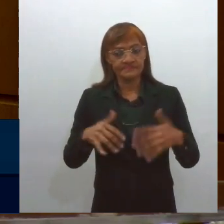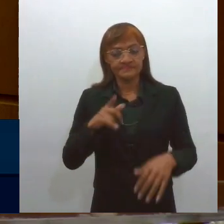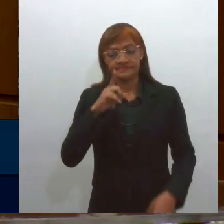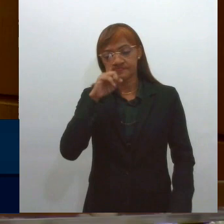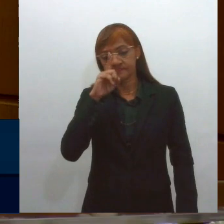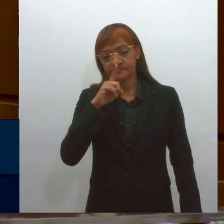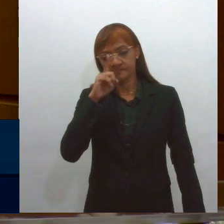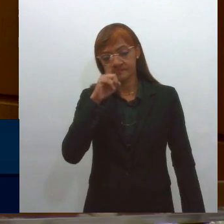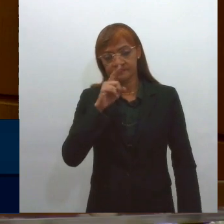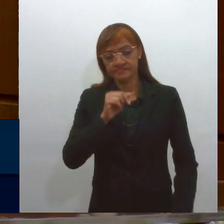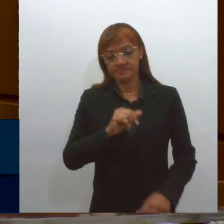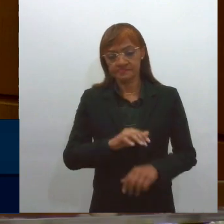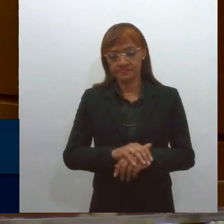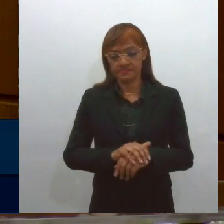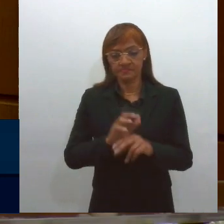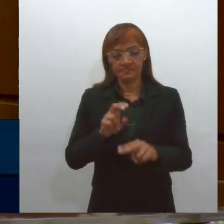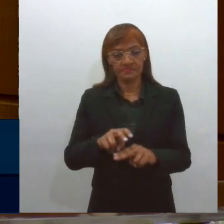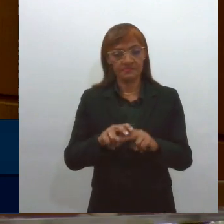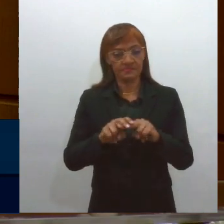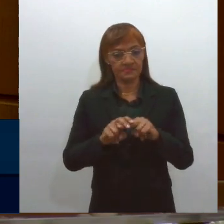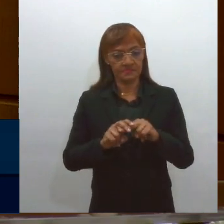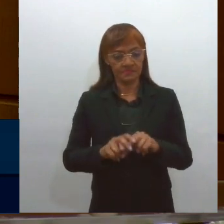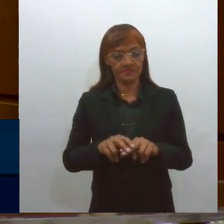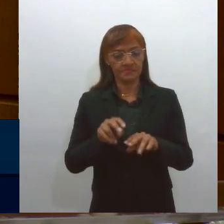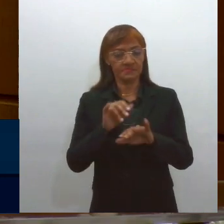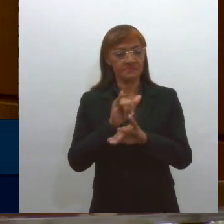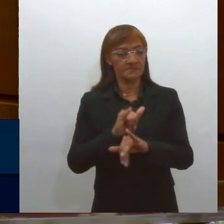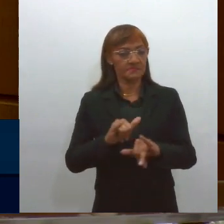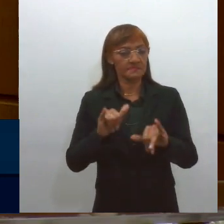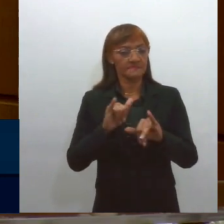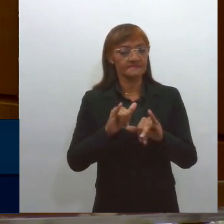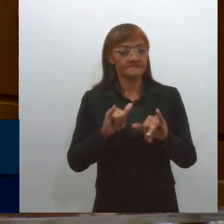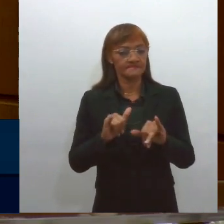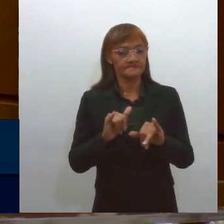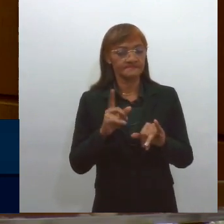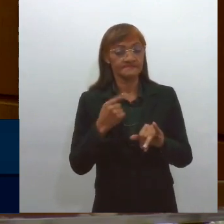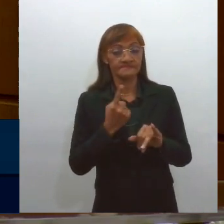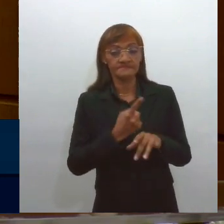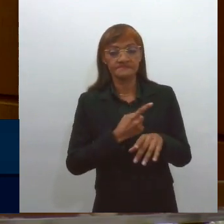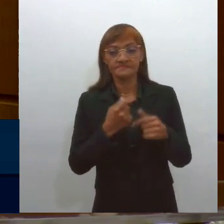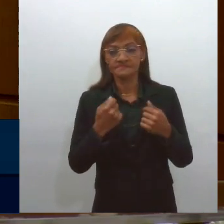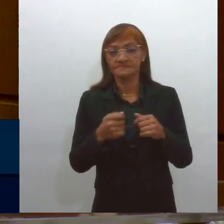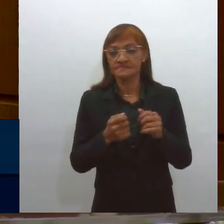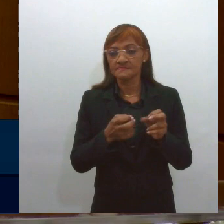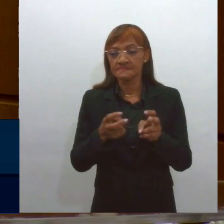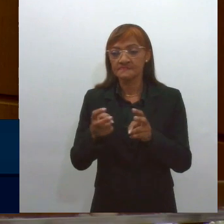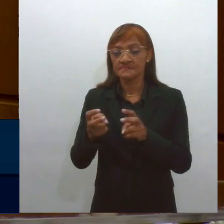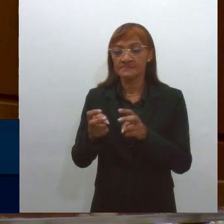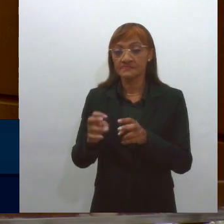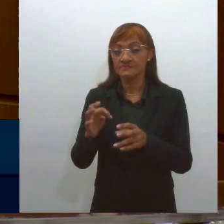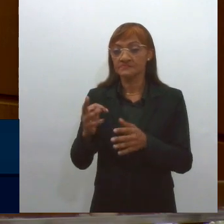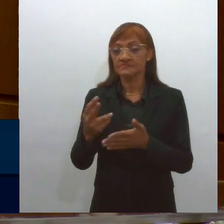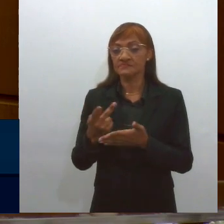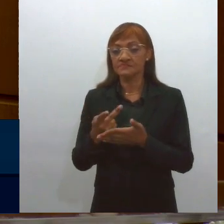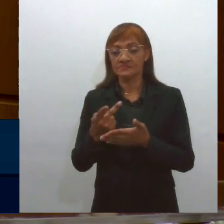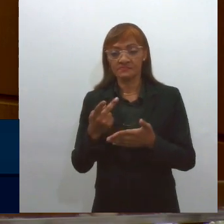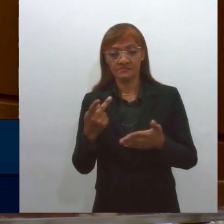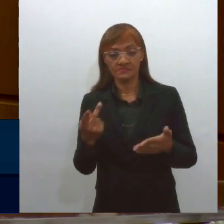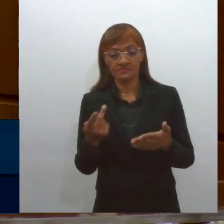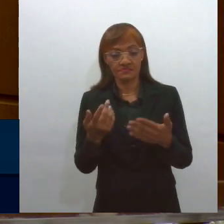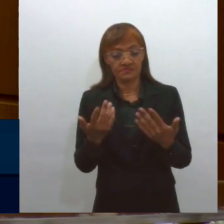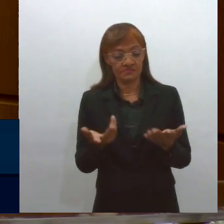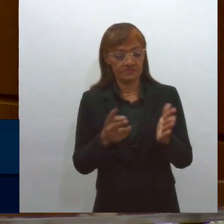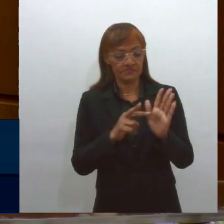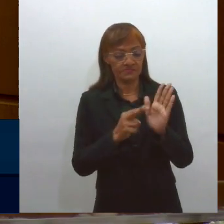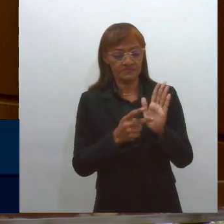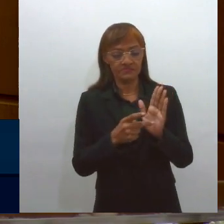informar, devemos nos ater aos fatos que passamos. Isso quer dizer traduzir os